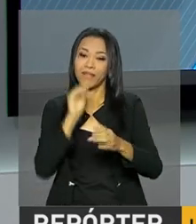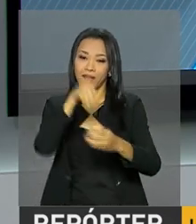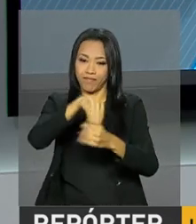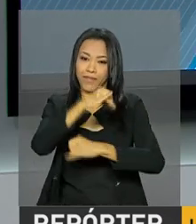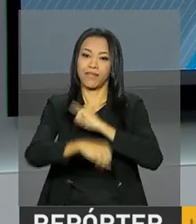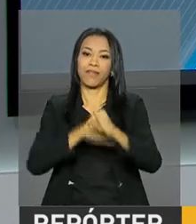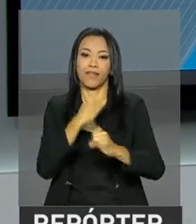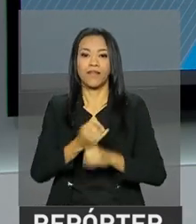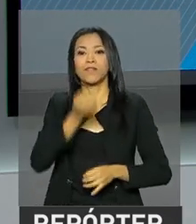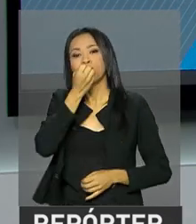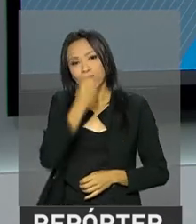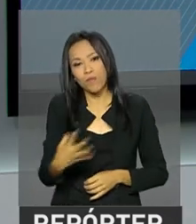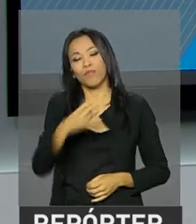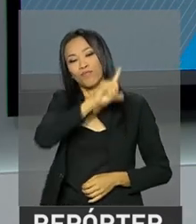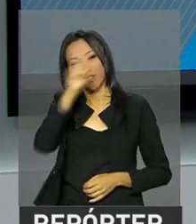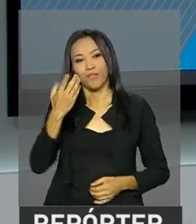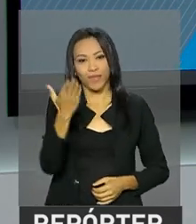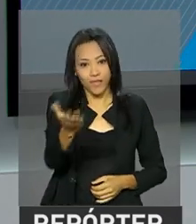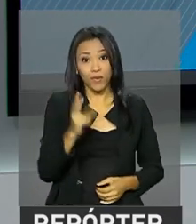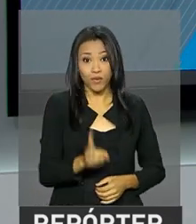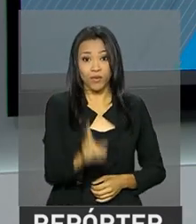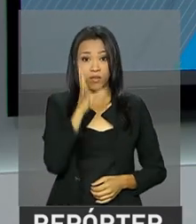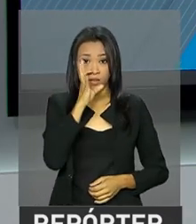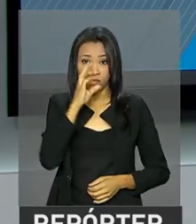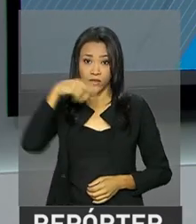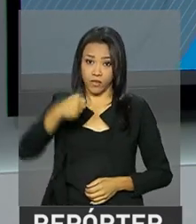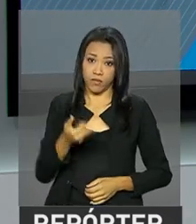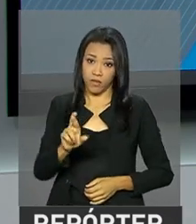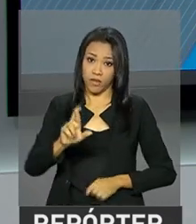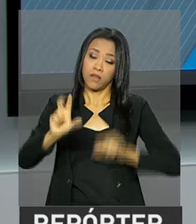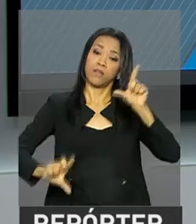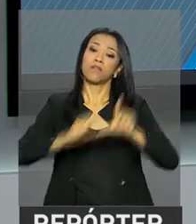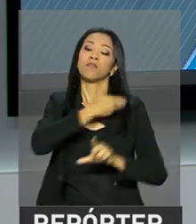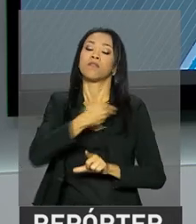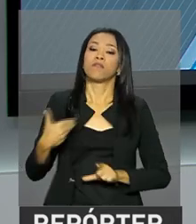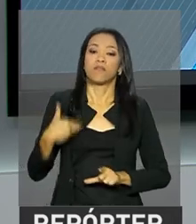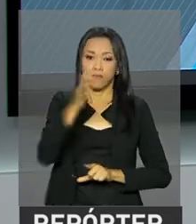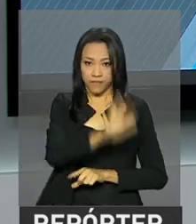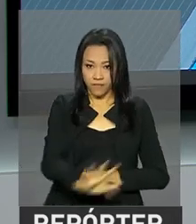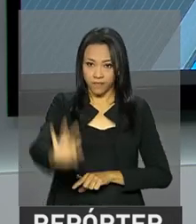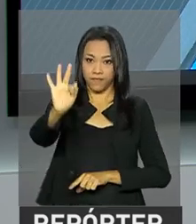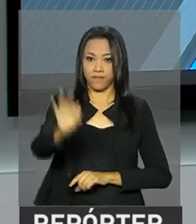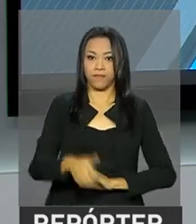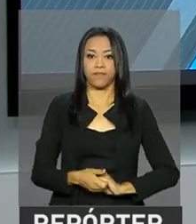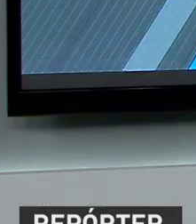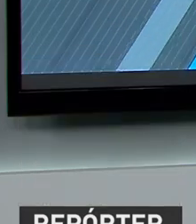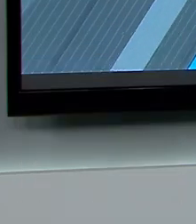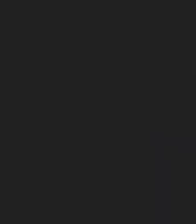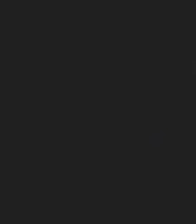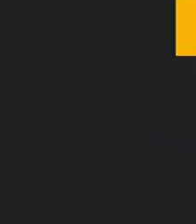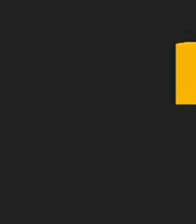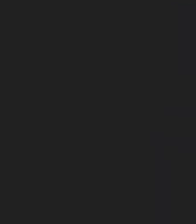um bom dia para você curtir com a gente aqui na nbr a tv do governo federal